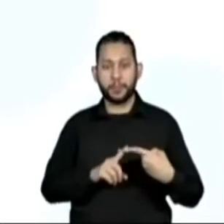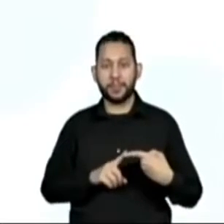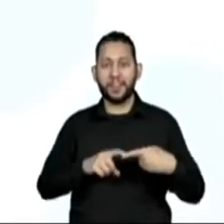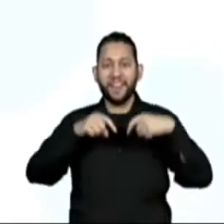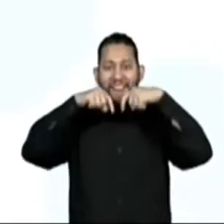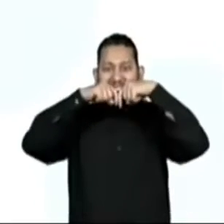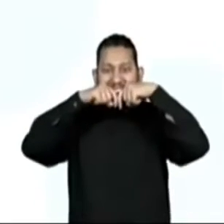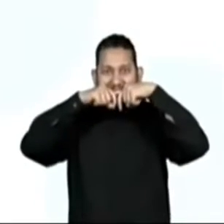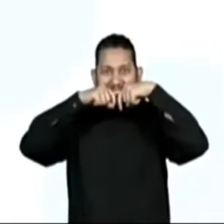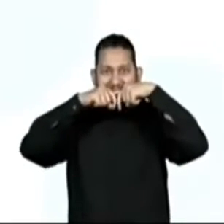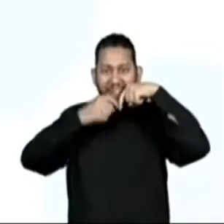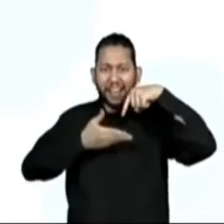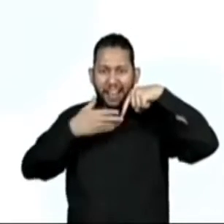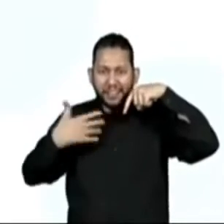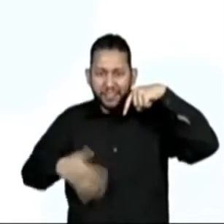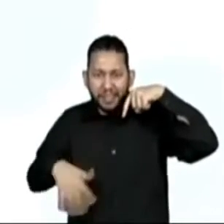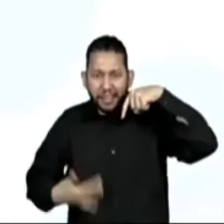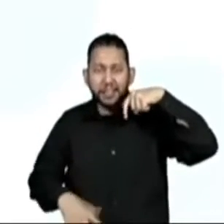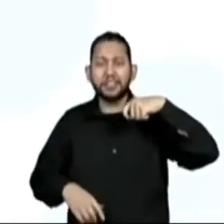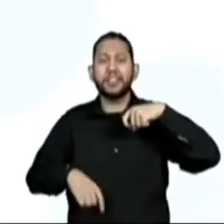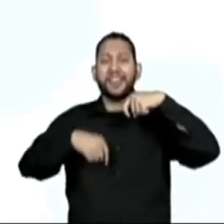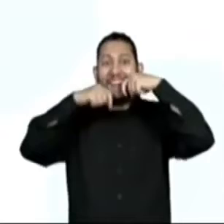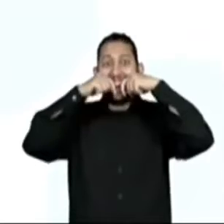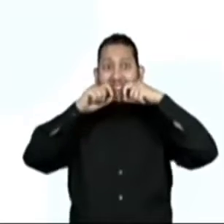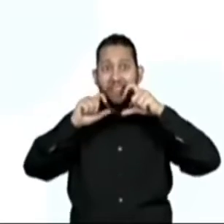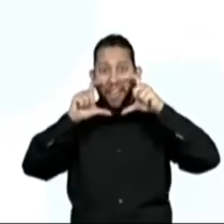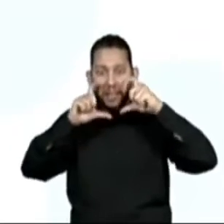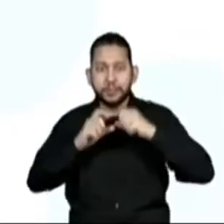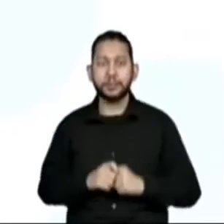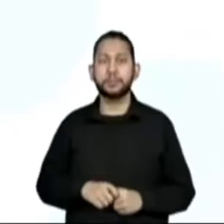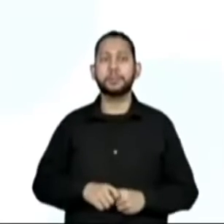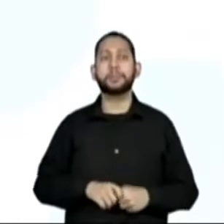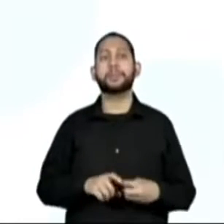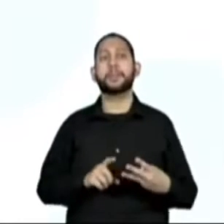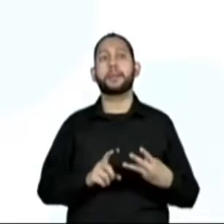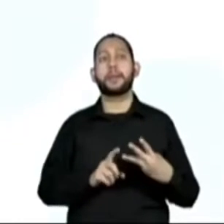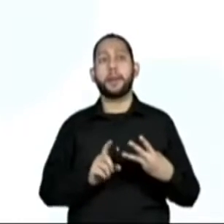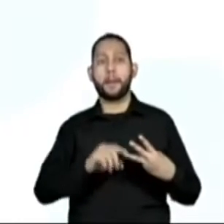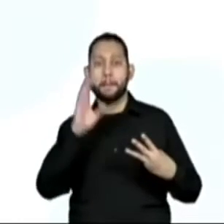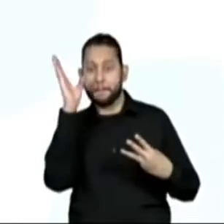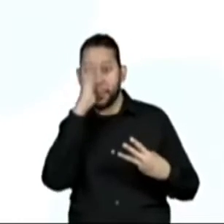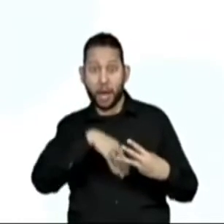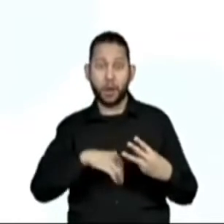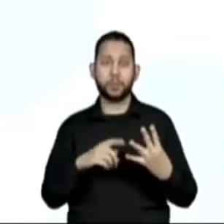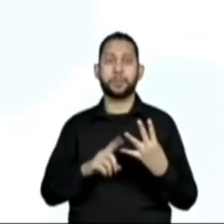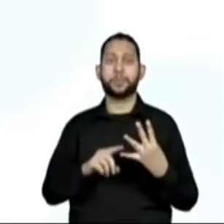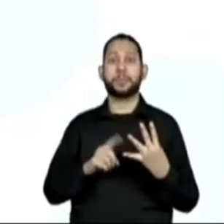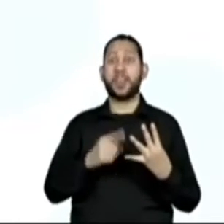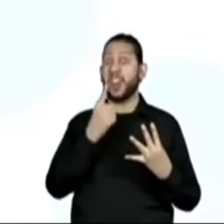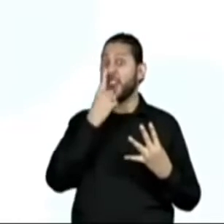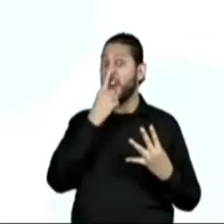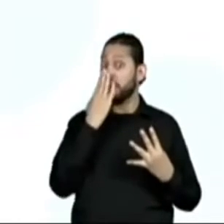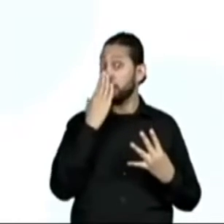Que mais, gente? Que o lobo... Quais são as outras características do lobo mau?